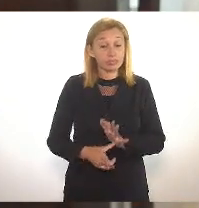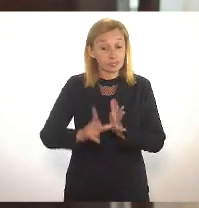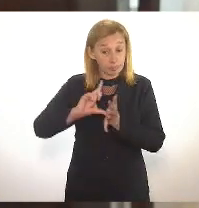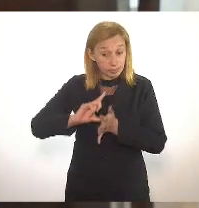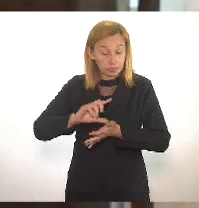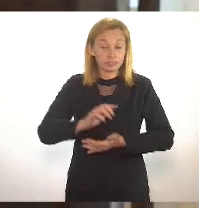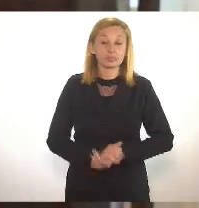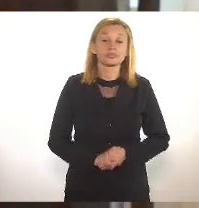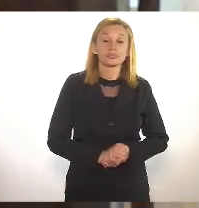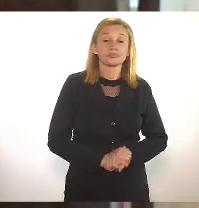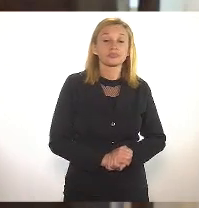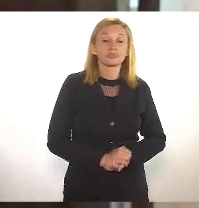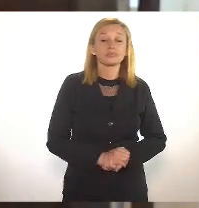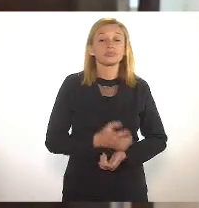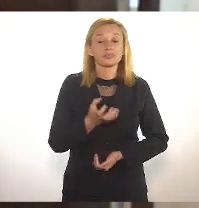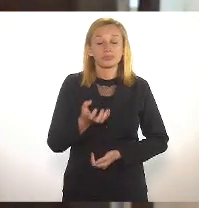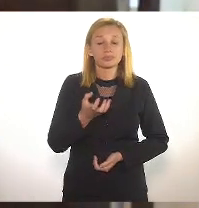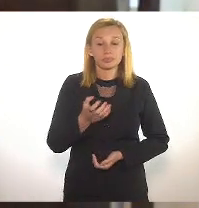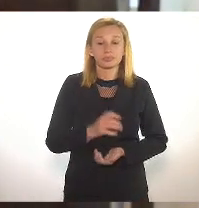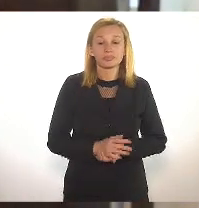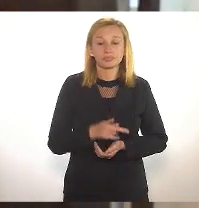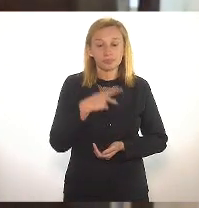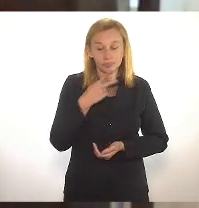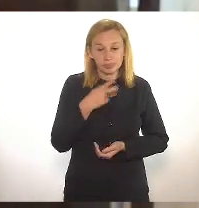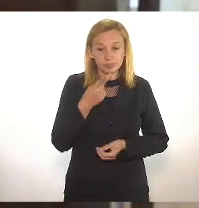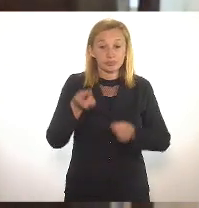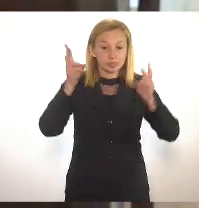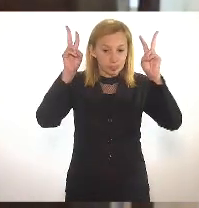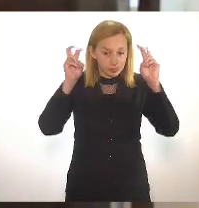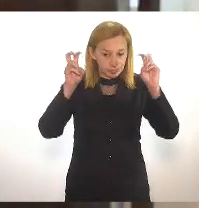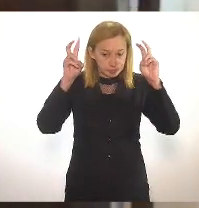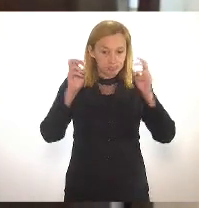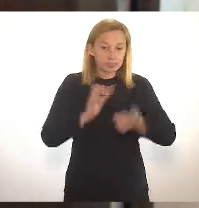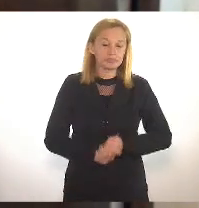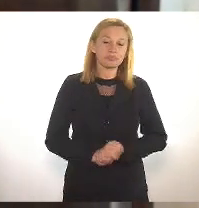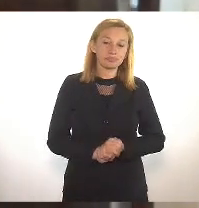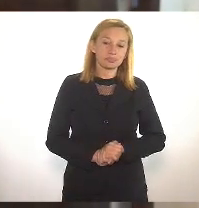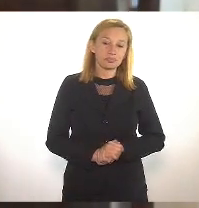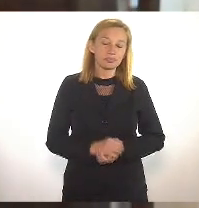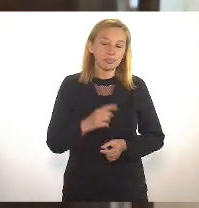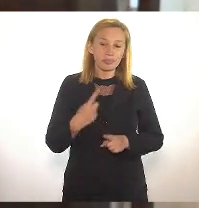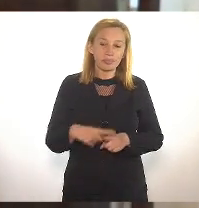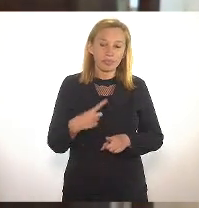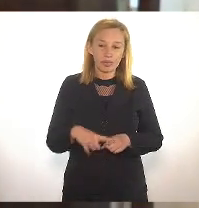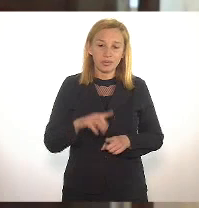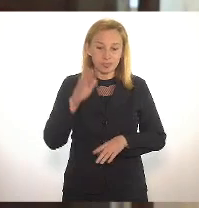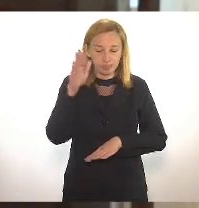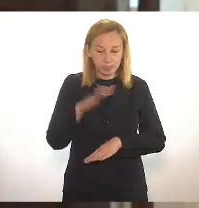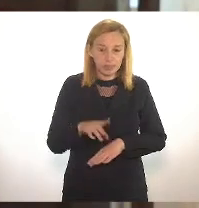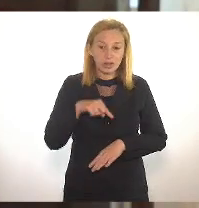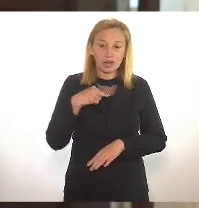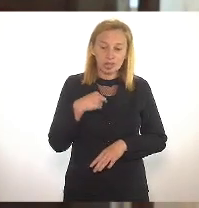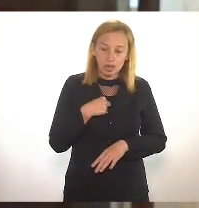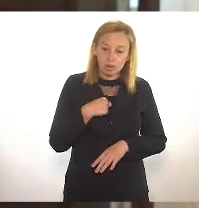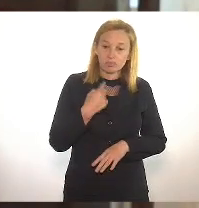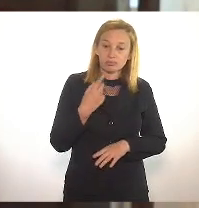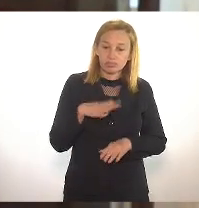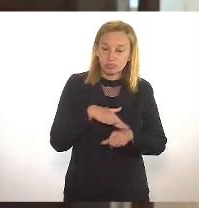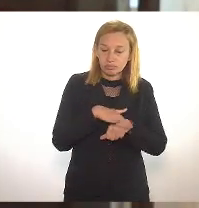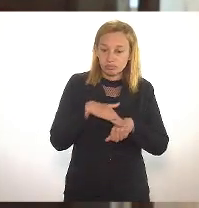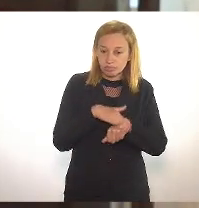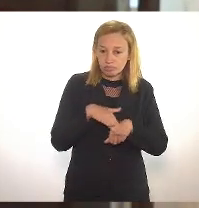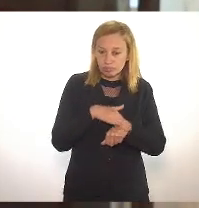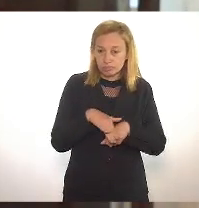Fernando, queria fazer um comentário sobre esse tema, porque mais tarde vou conversar consigo.